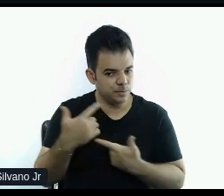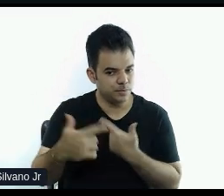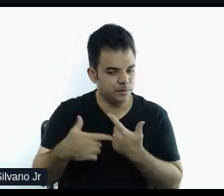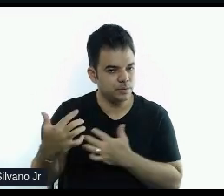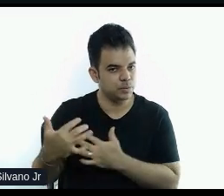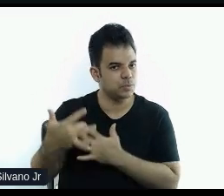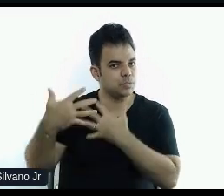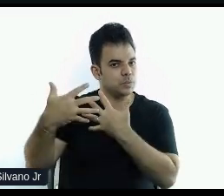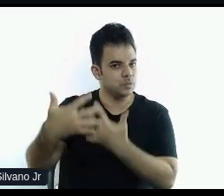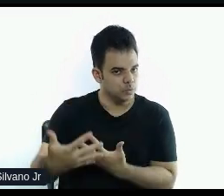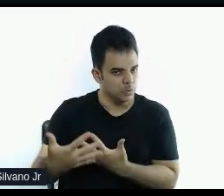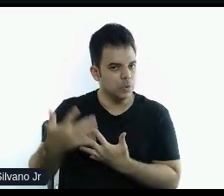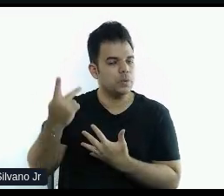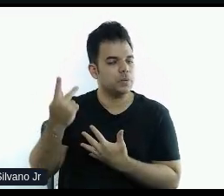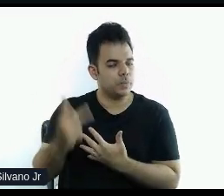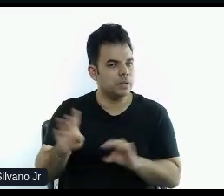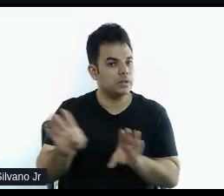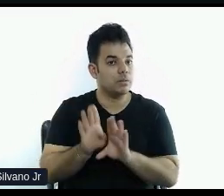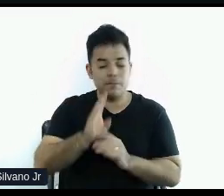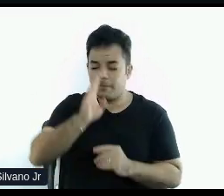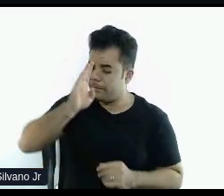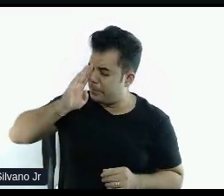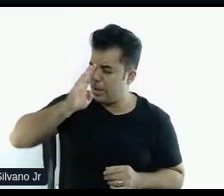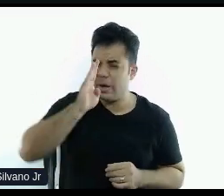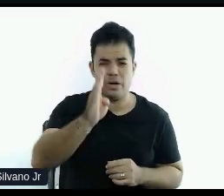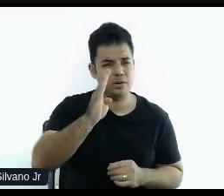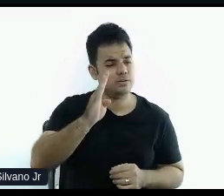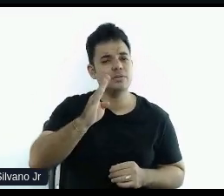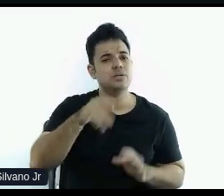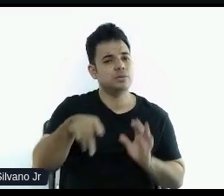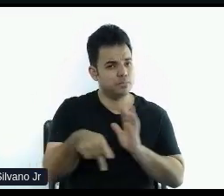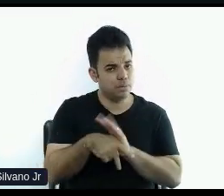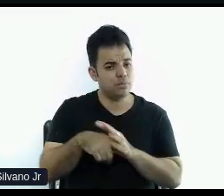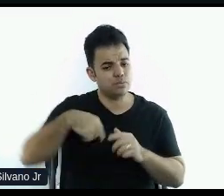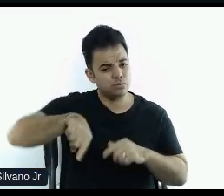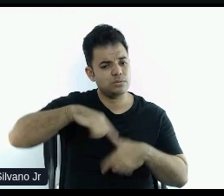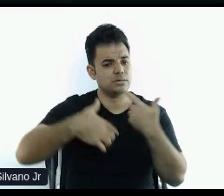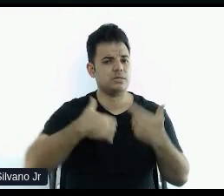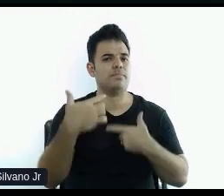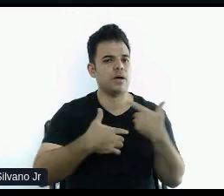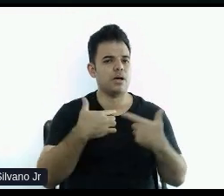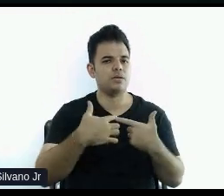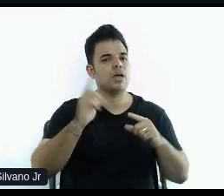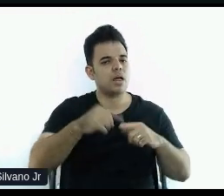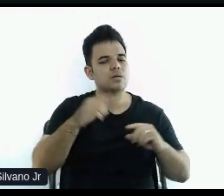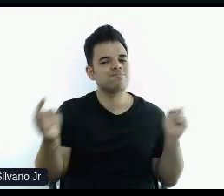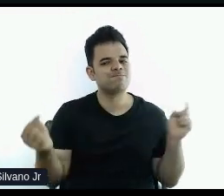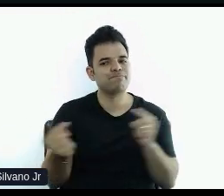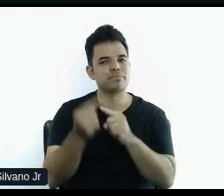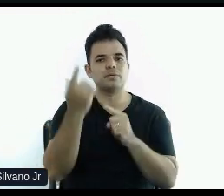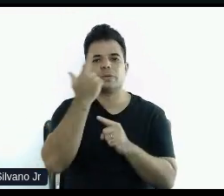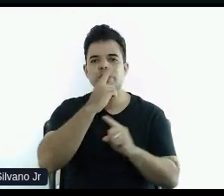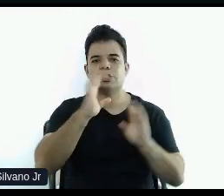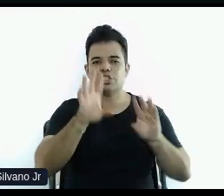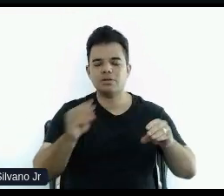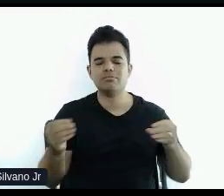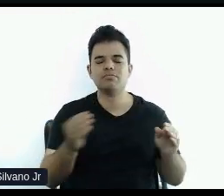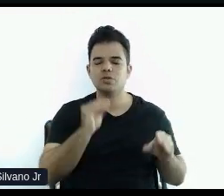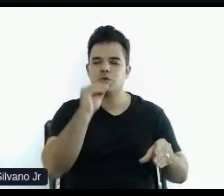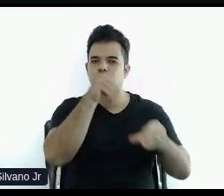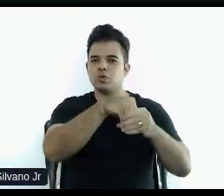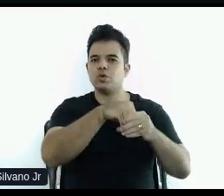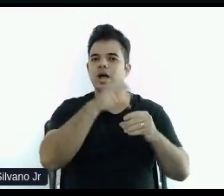específica. Então, a gente prioriza isso como uma atuação para, de fato, a gente já conseguir colocar a acessibilidade de uma forma